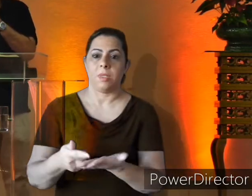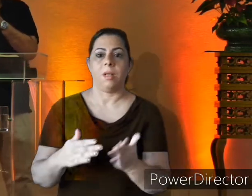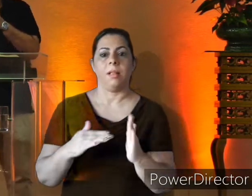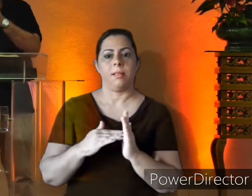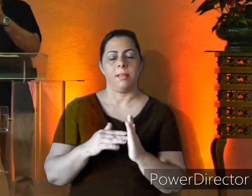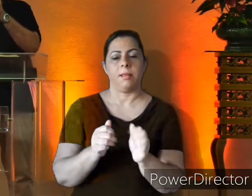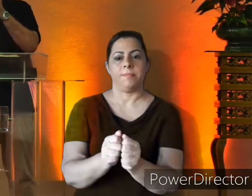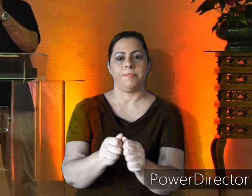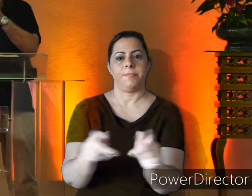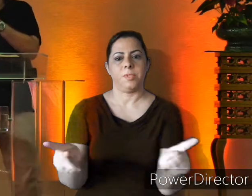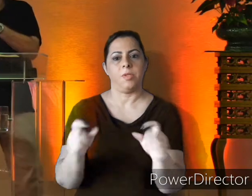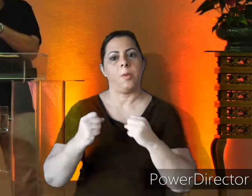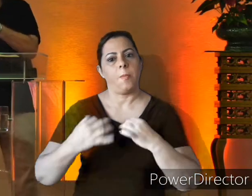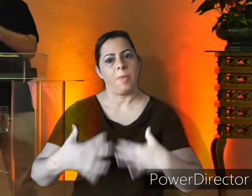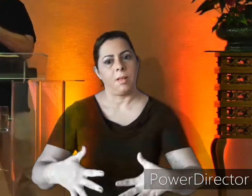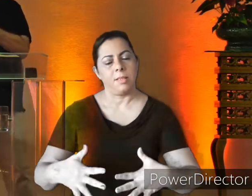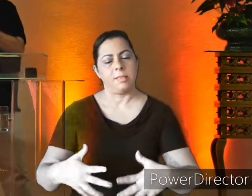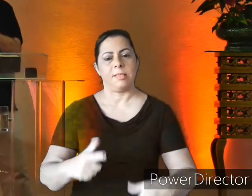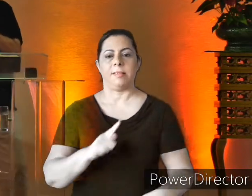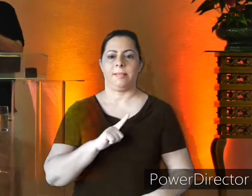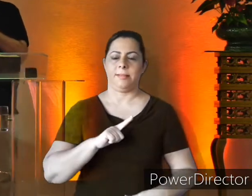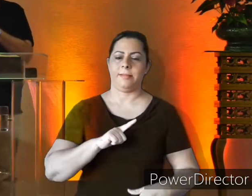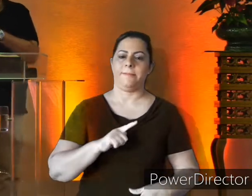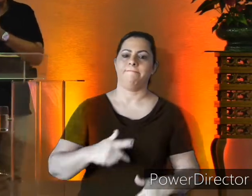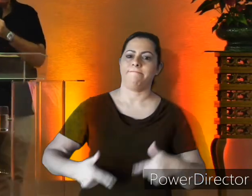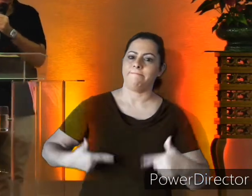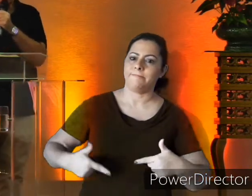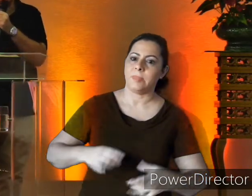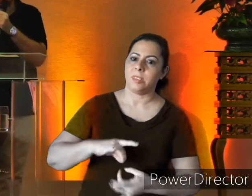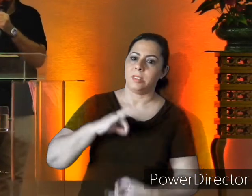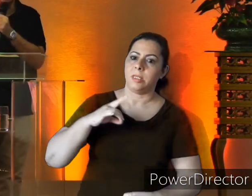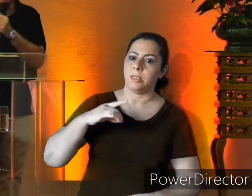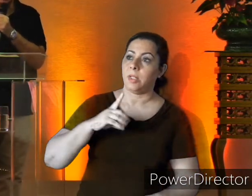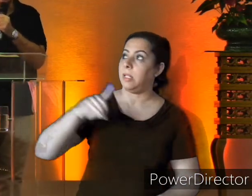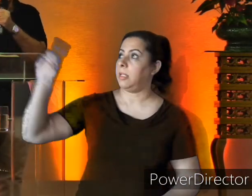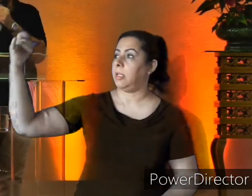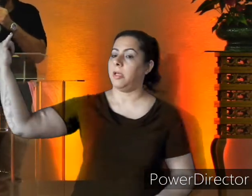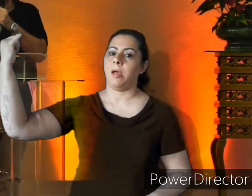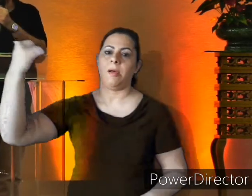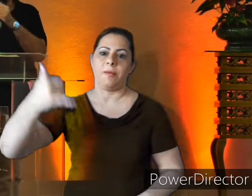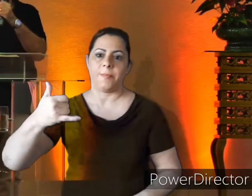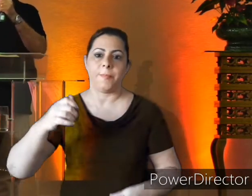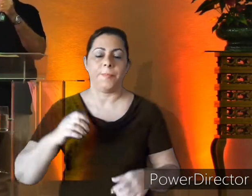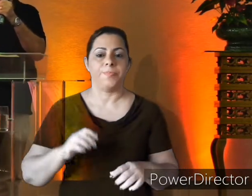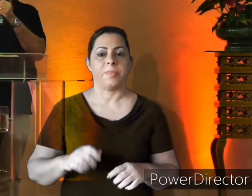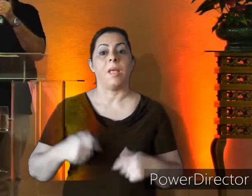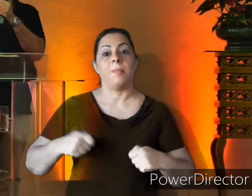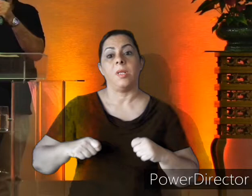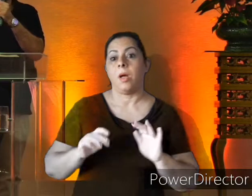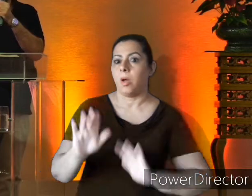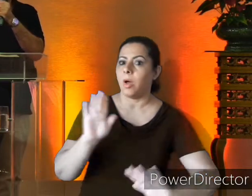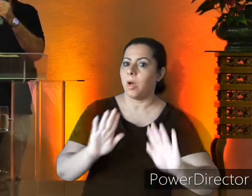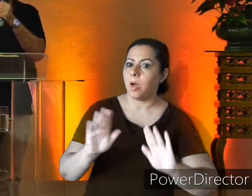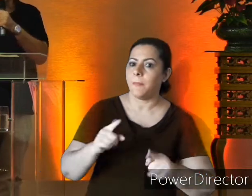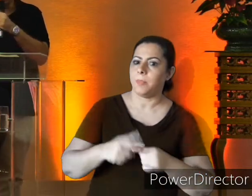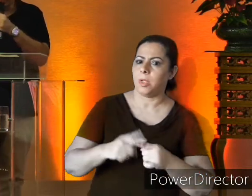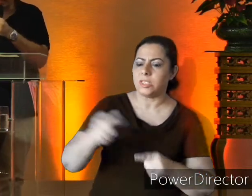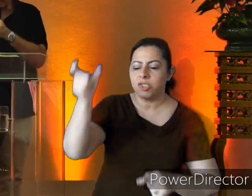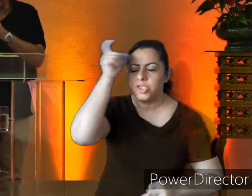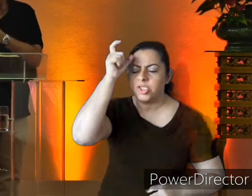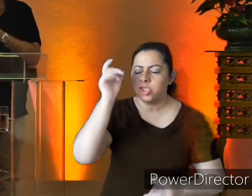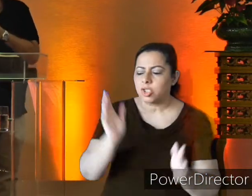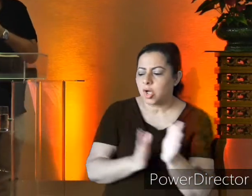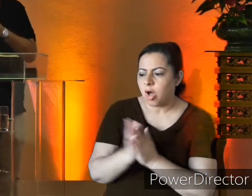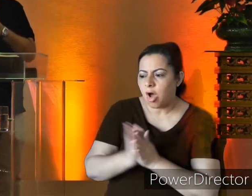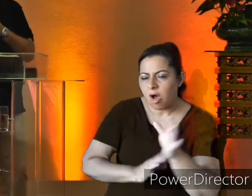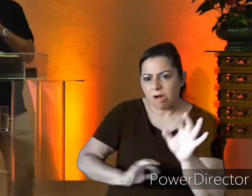estarmos preparados para vencermos toda a astuta cilada de Satanás.